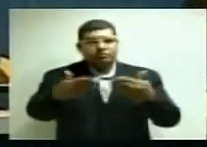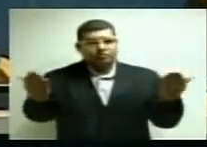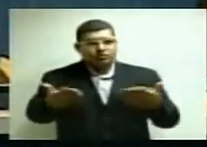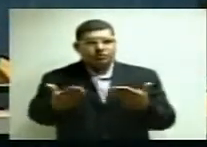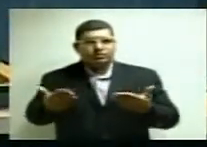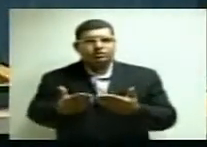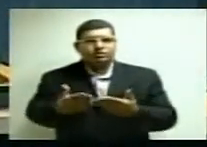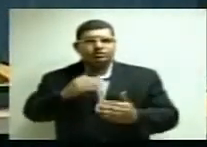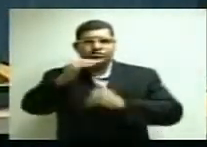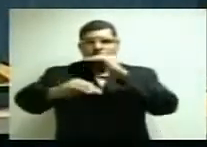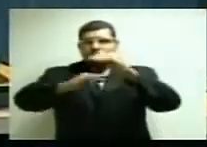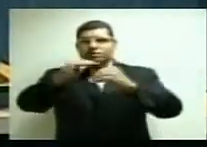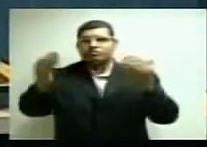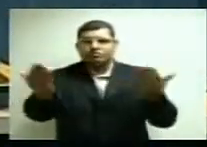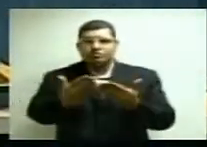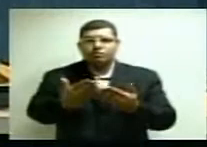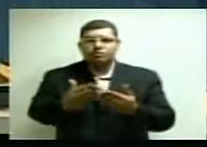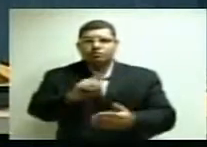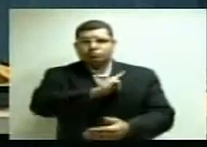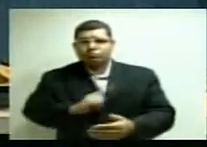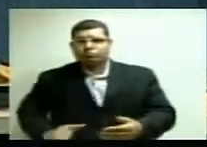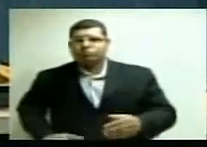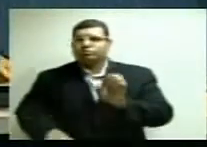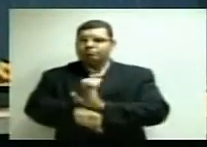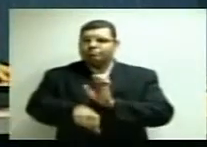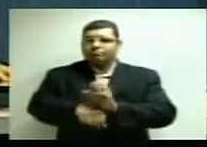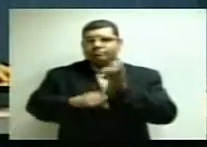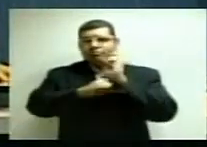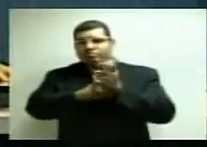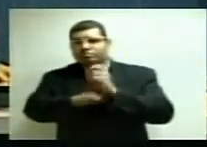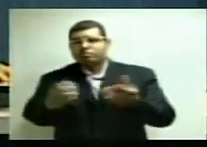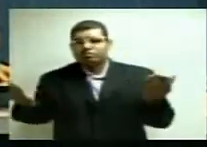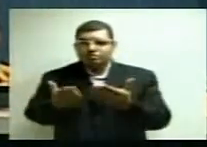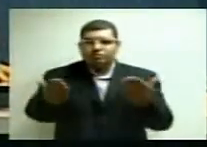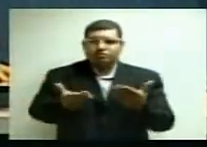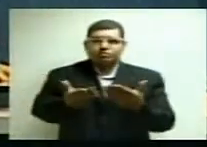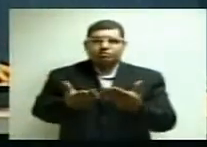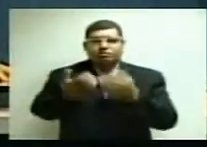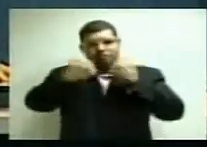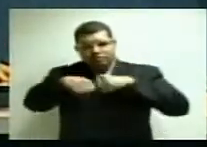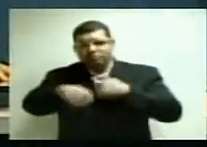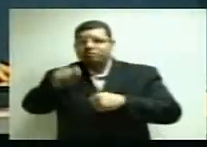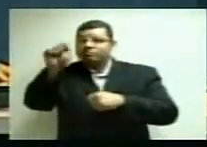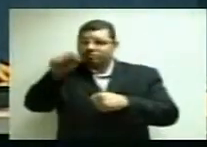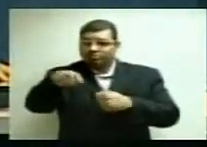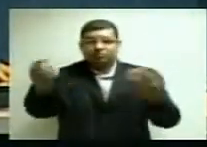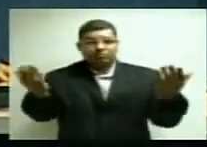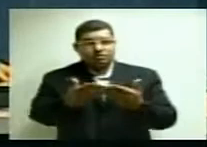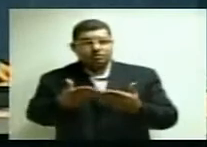soluções criativas. E o governo do Estado, a Assembleia Legislativa, precisam